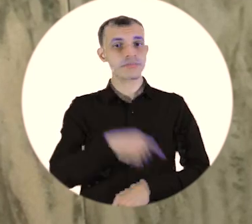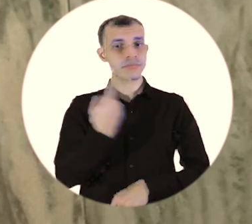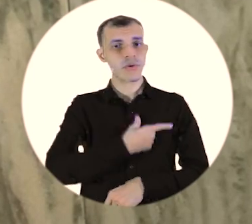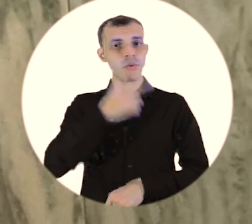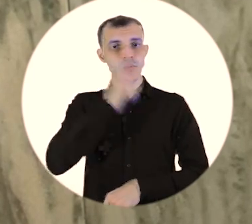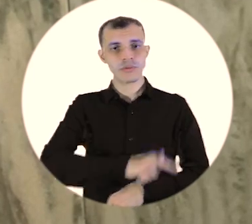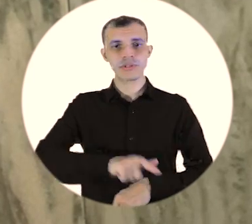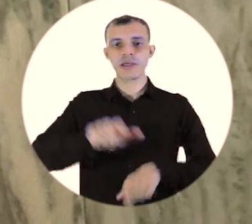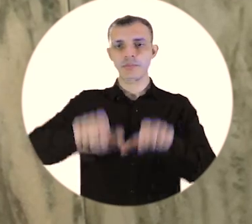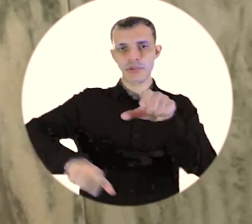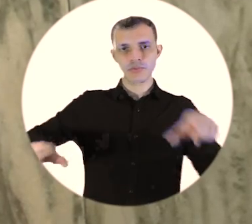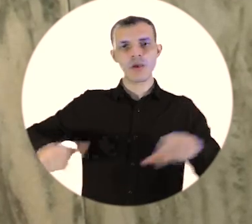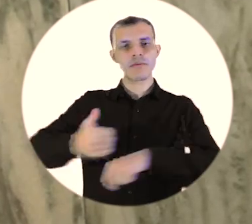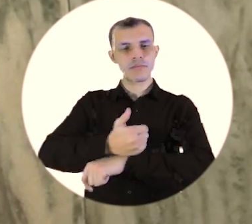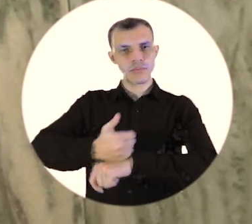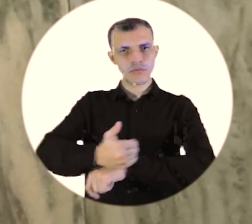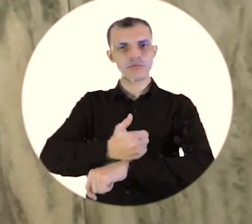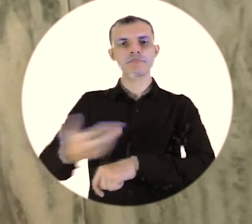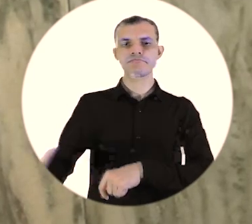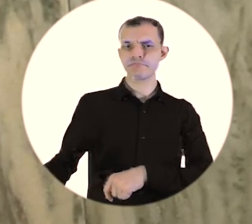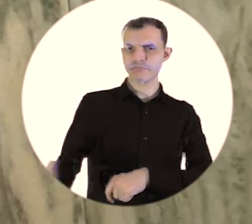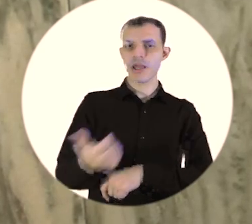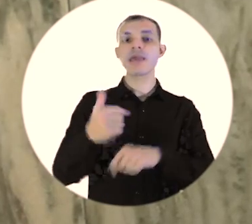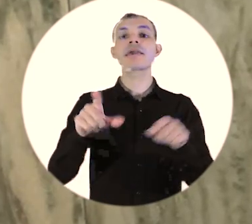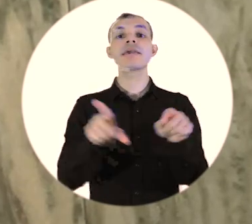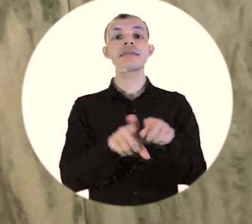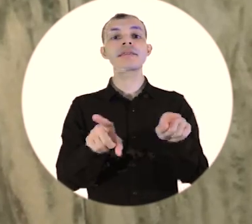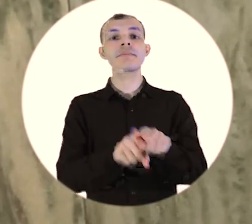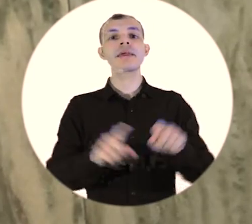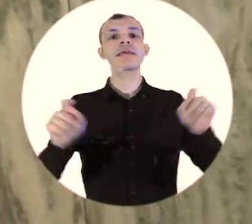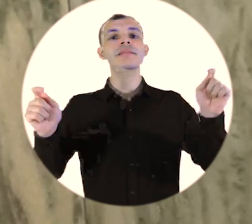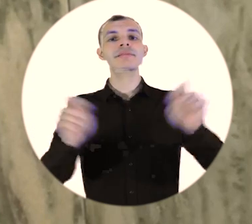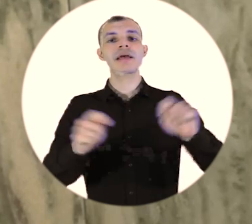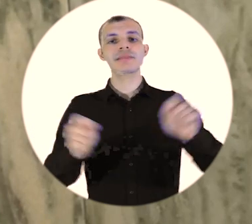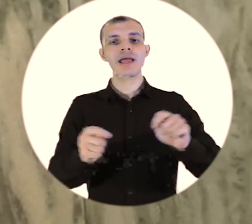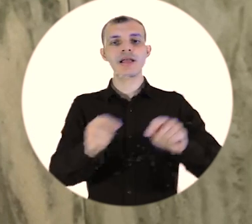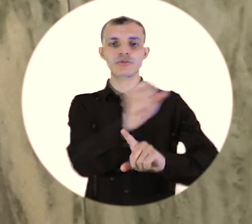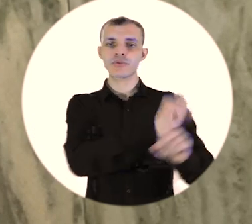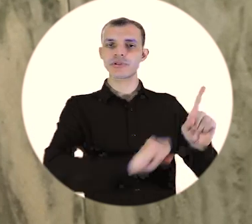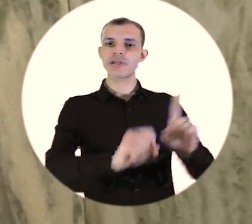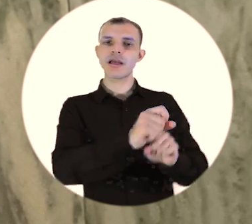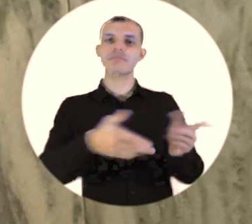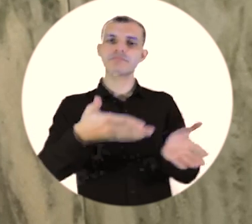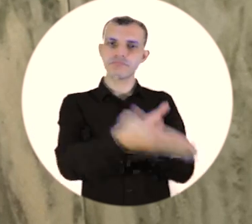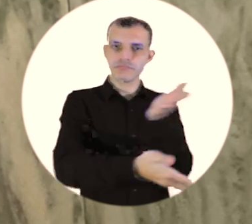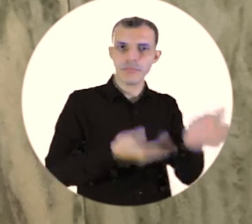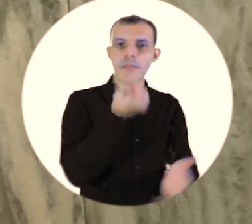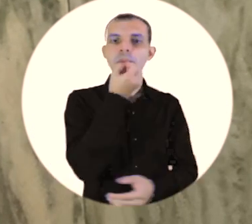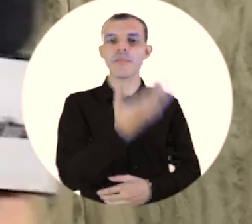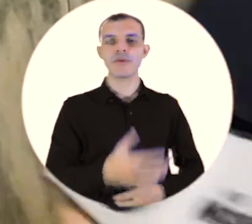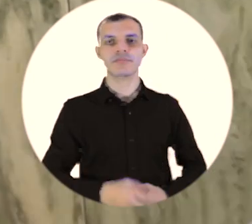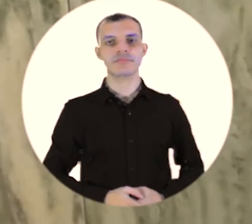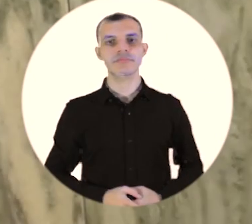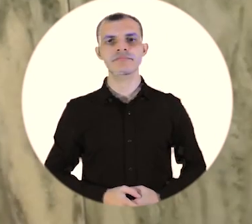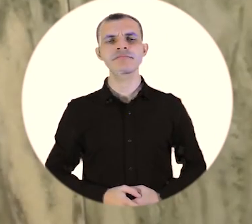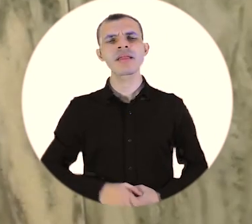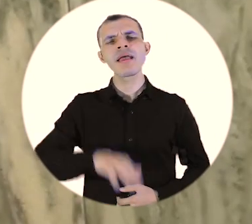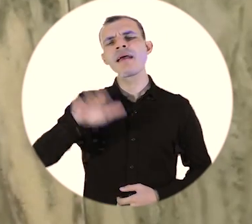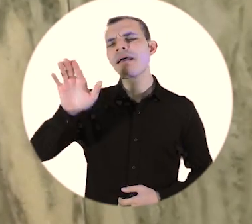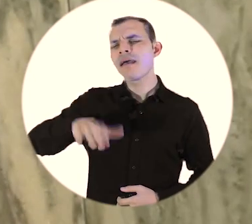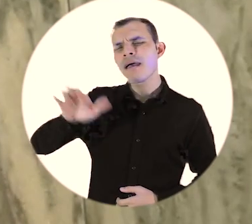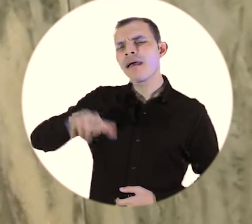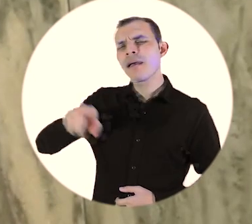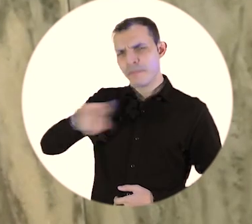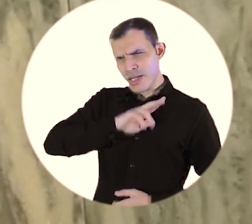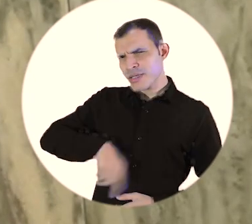nós possamos qualificar não só esses profissionais, mas entregar também um bom serviço à sociedade. Presidente, o